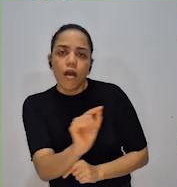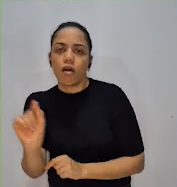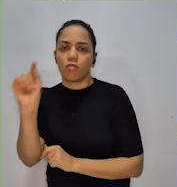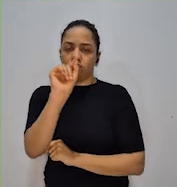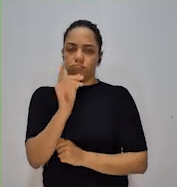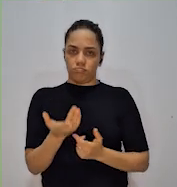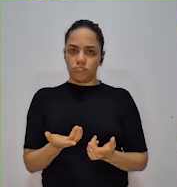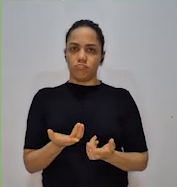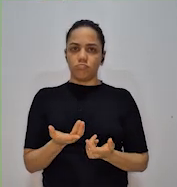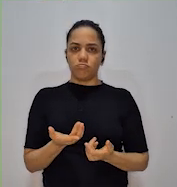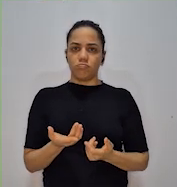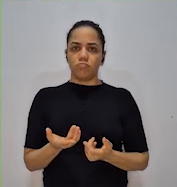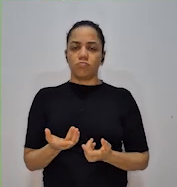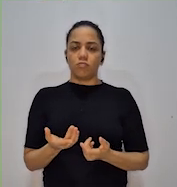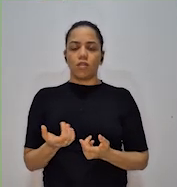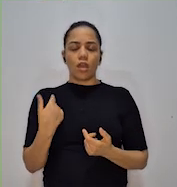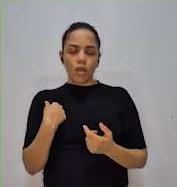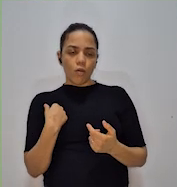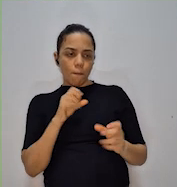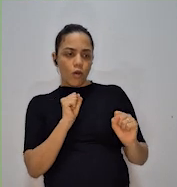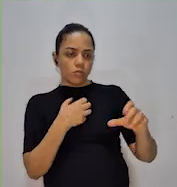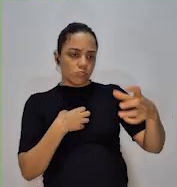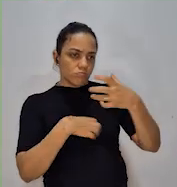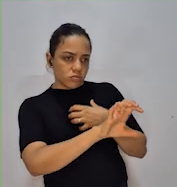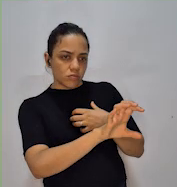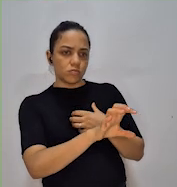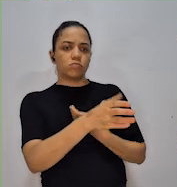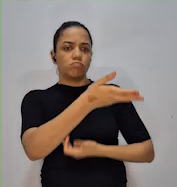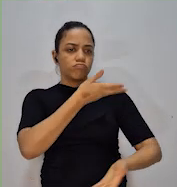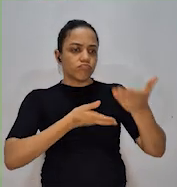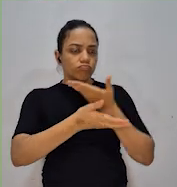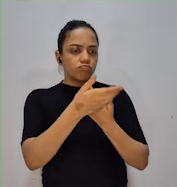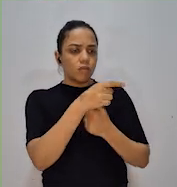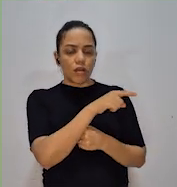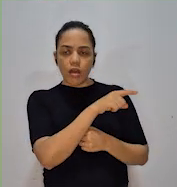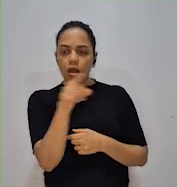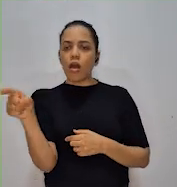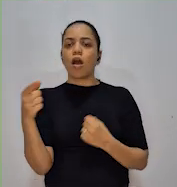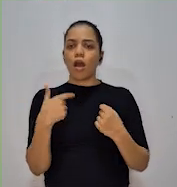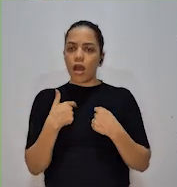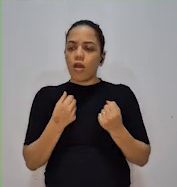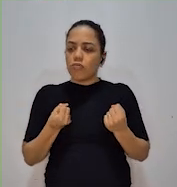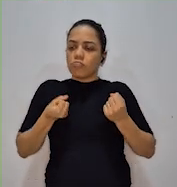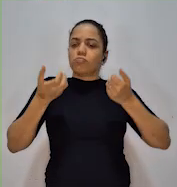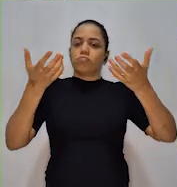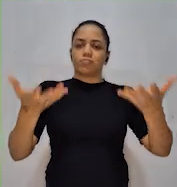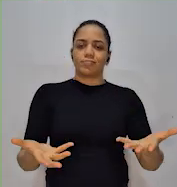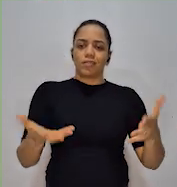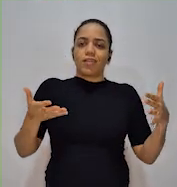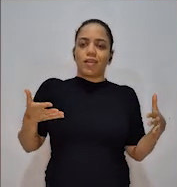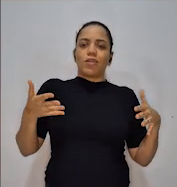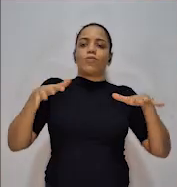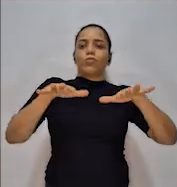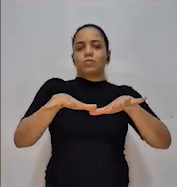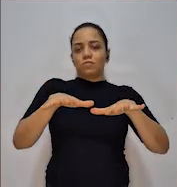e engajamento pessoal, eu posso transformar o meu entorno e deixar um legado de mais inclusão e pertencimento. Então,